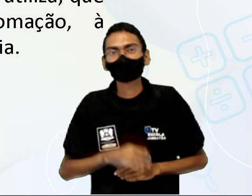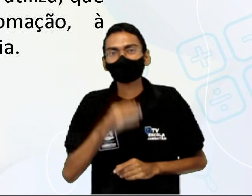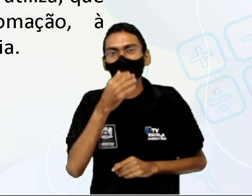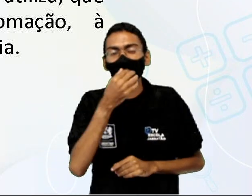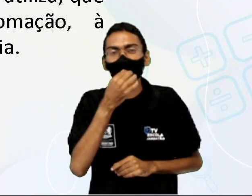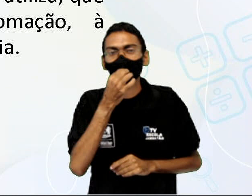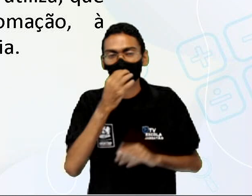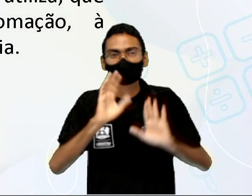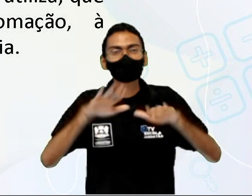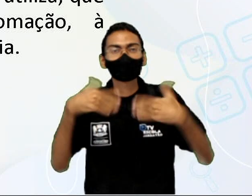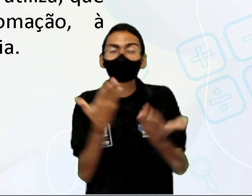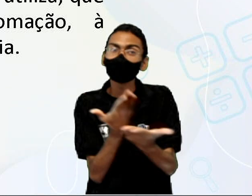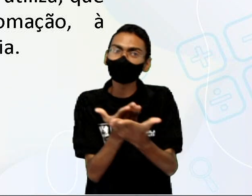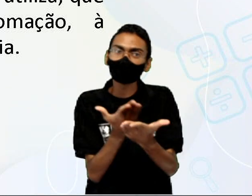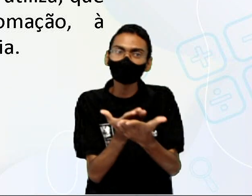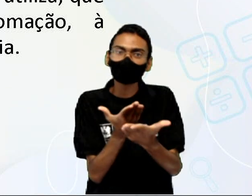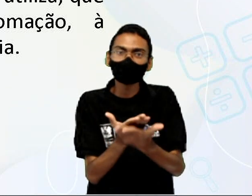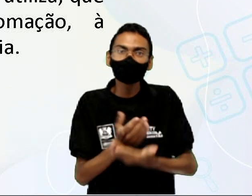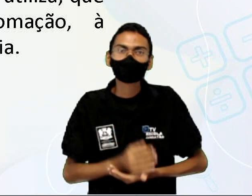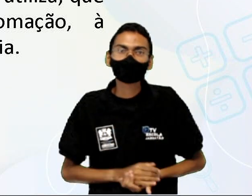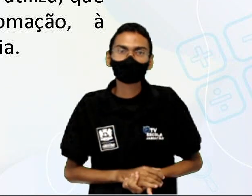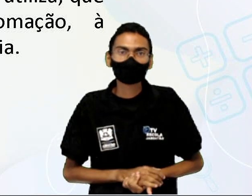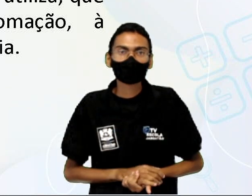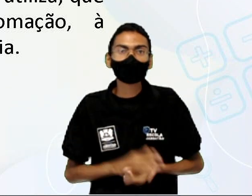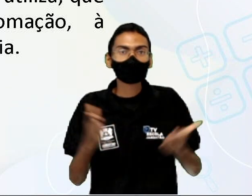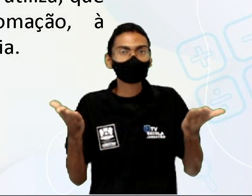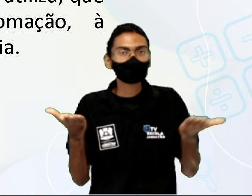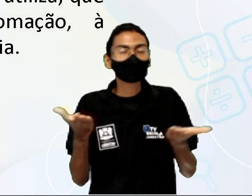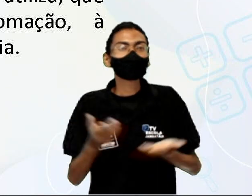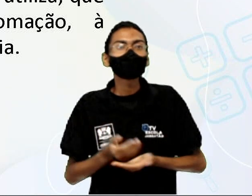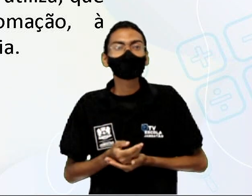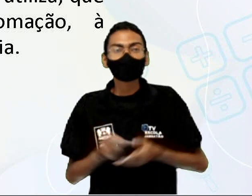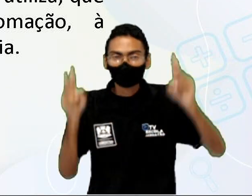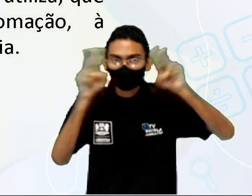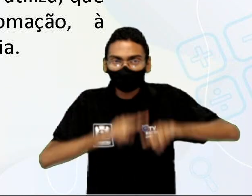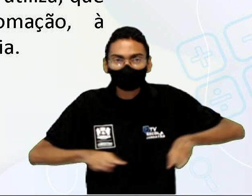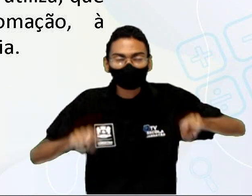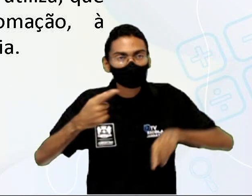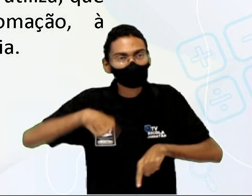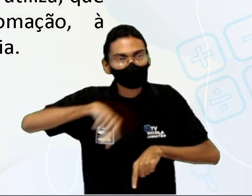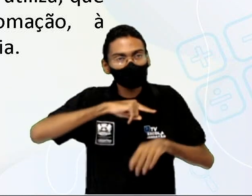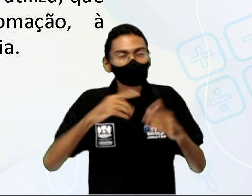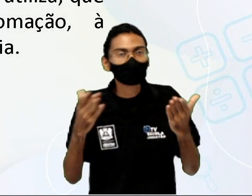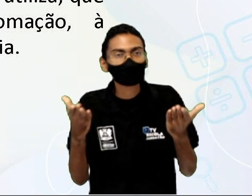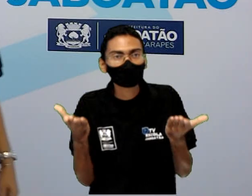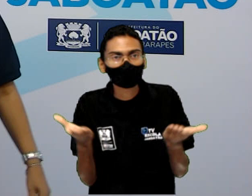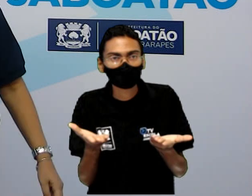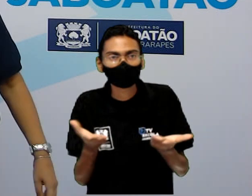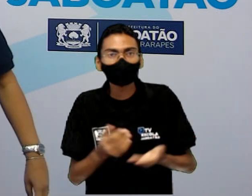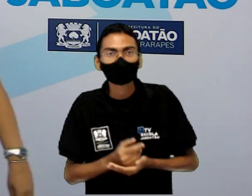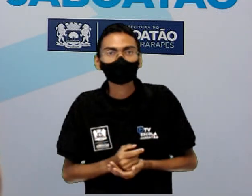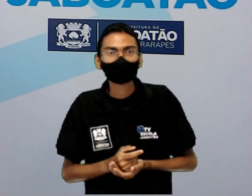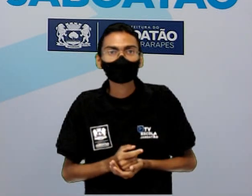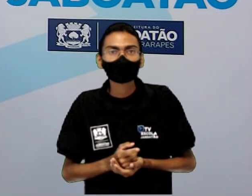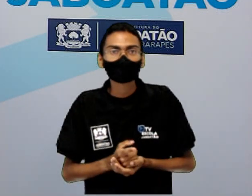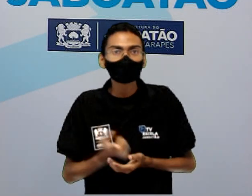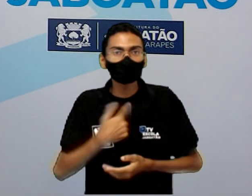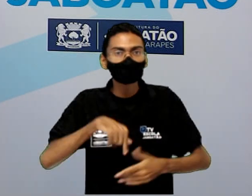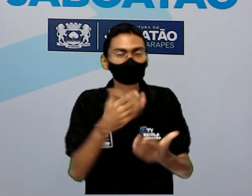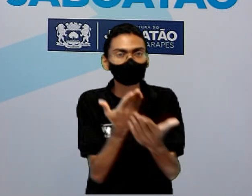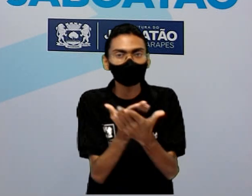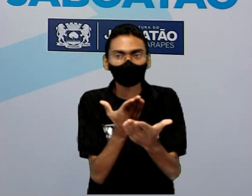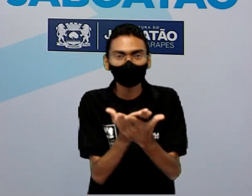Então, estudantes, a partir do que a gente viu, a partir do que a gente